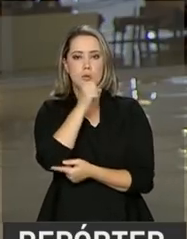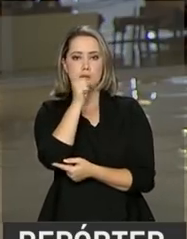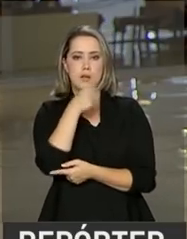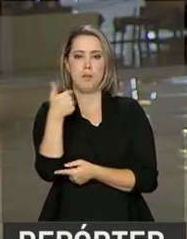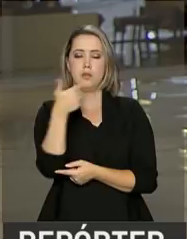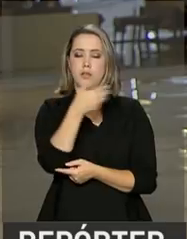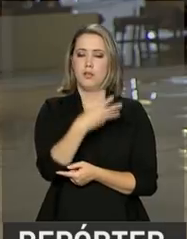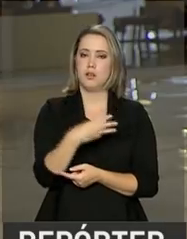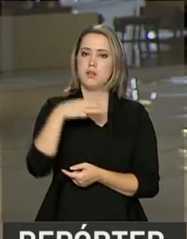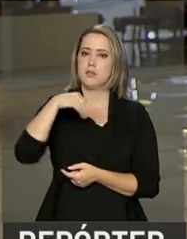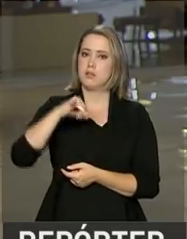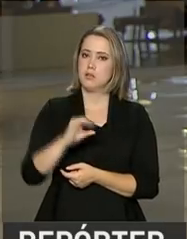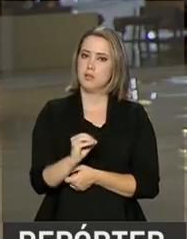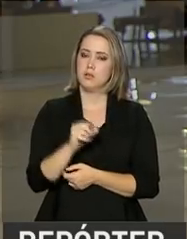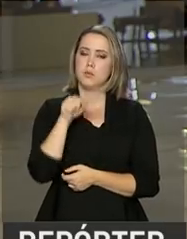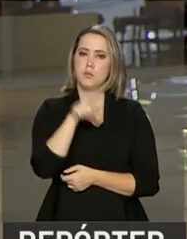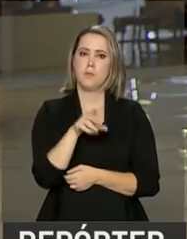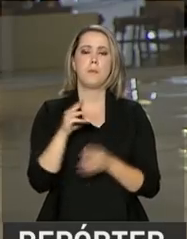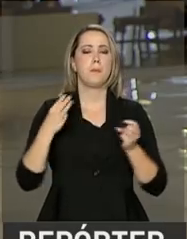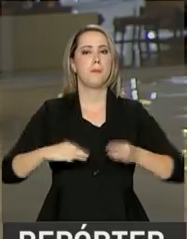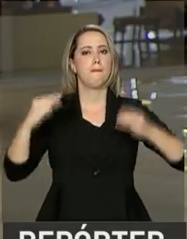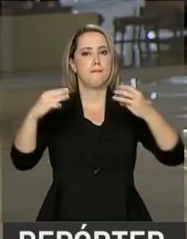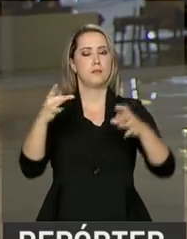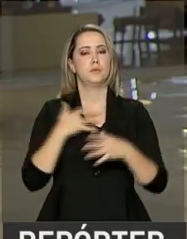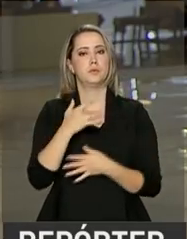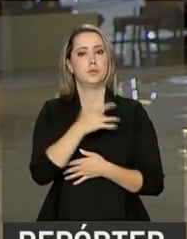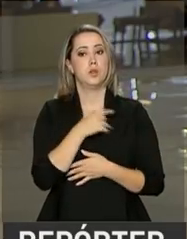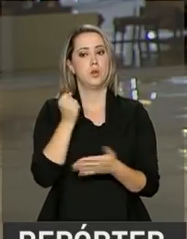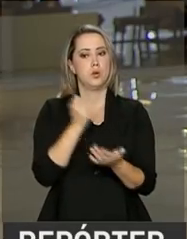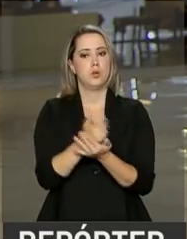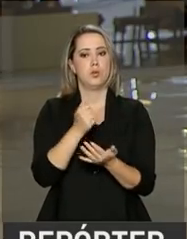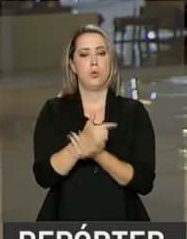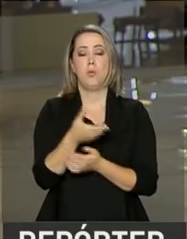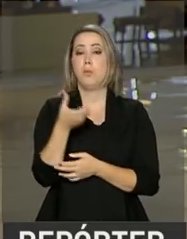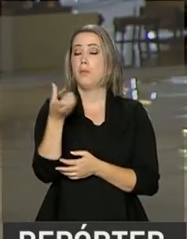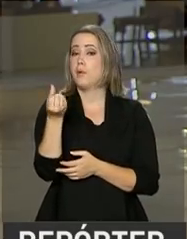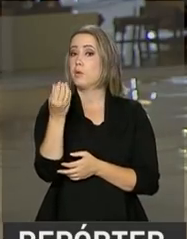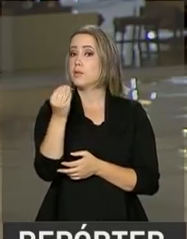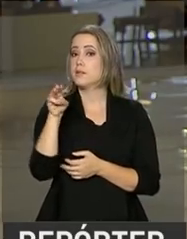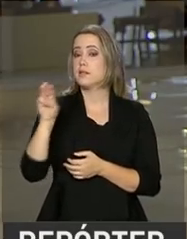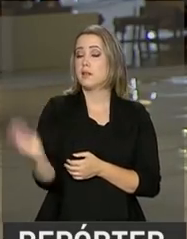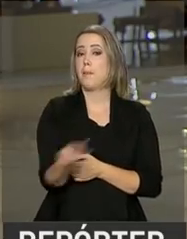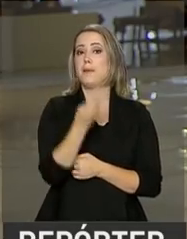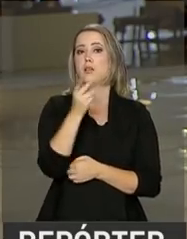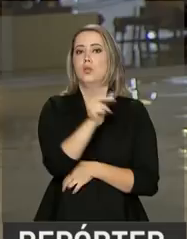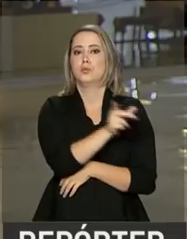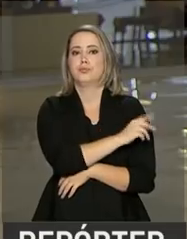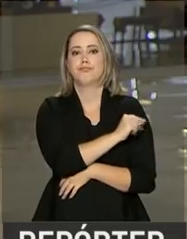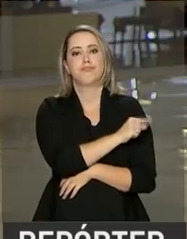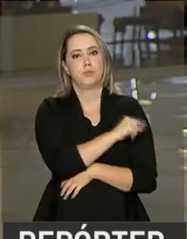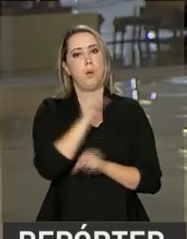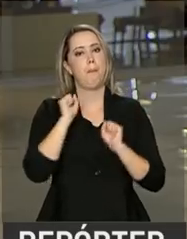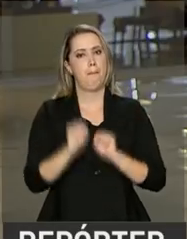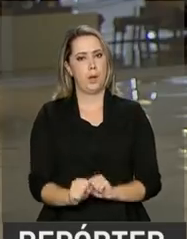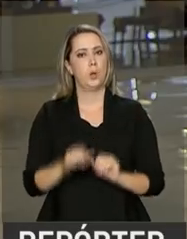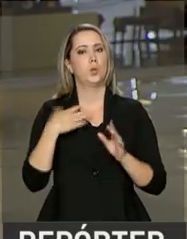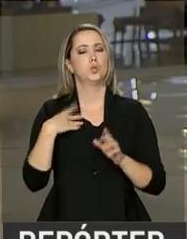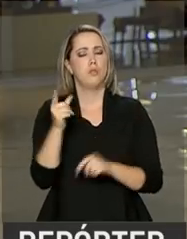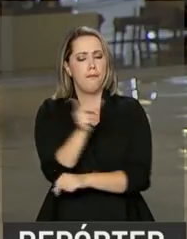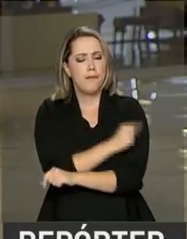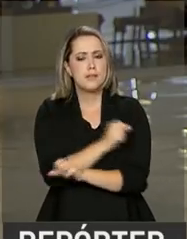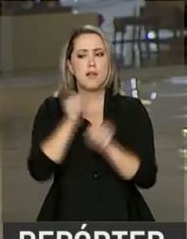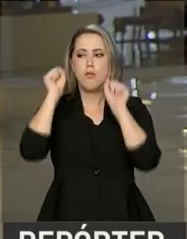13 de maio o ministério da saúde adquiriu 60 milhões de doses da vacina o suficiente para atender à demanda